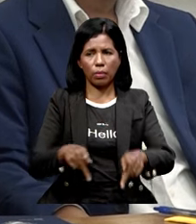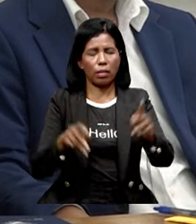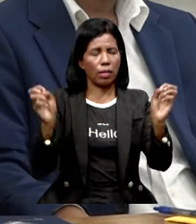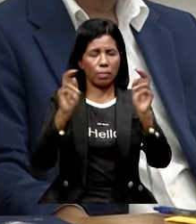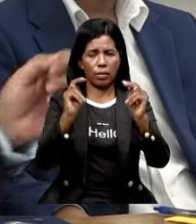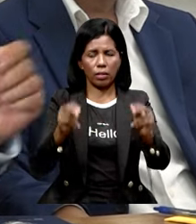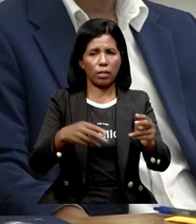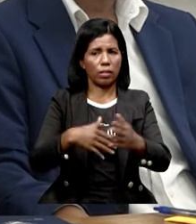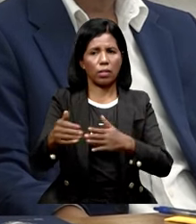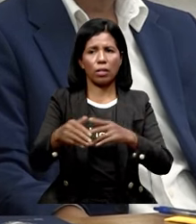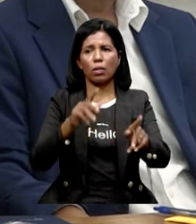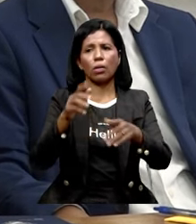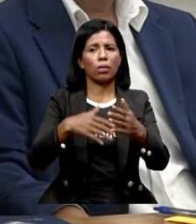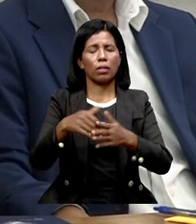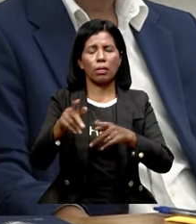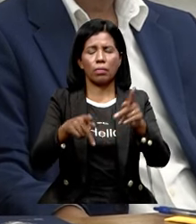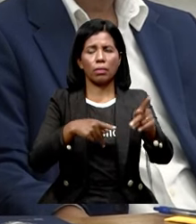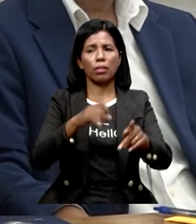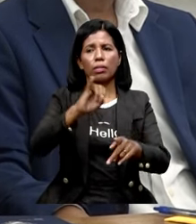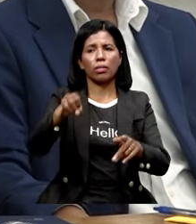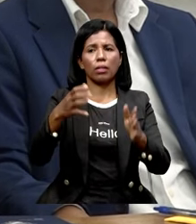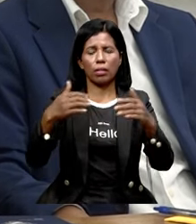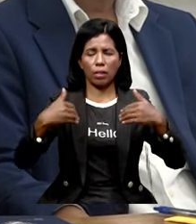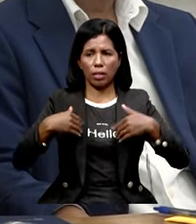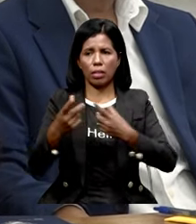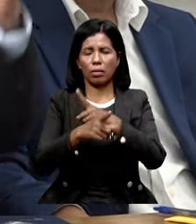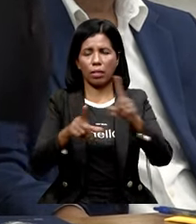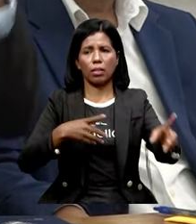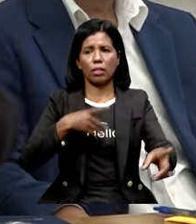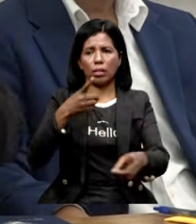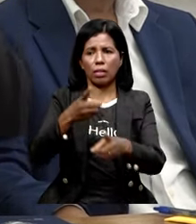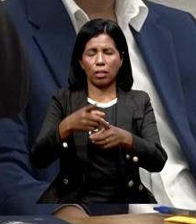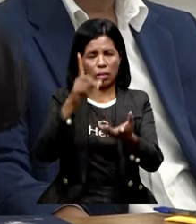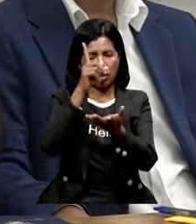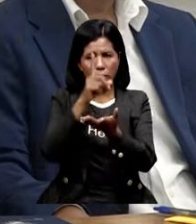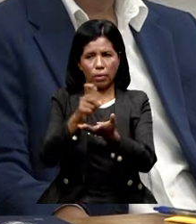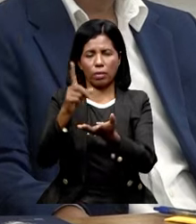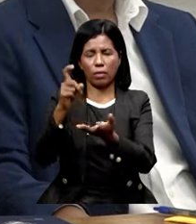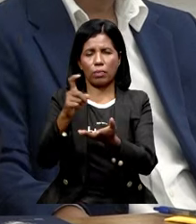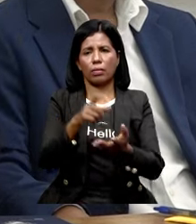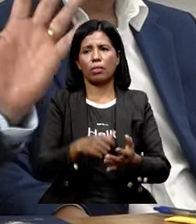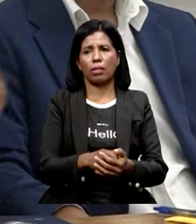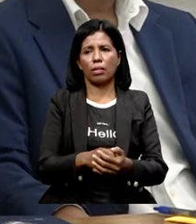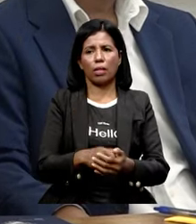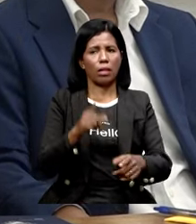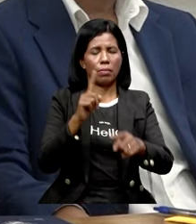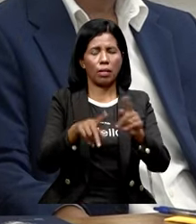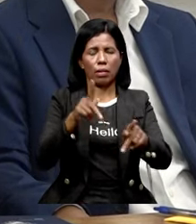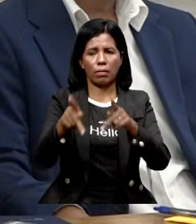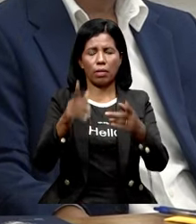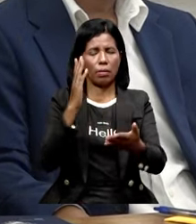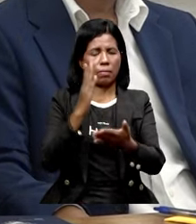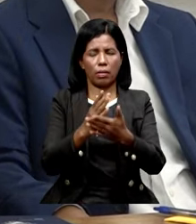jornalista. Qualquer cidadão ne beca la os jornalista, ni é ihe liberdade, ihe direito a tua sai filmagem, a sai foto. Tanto la bela ihe é mais de uma